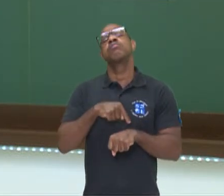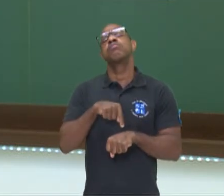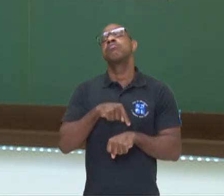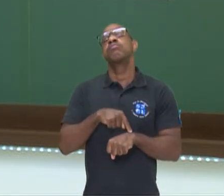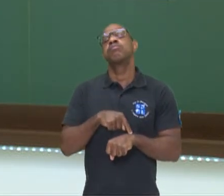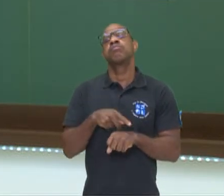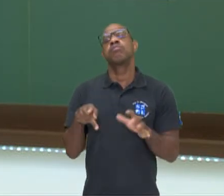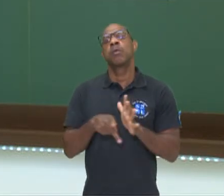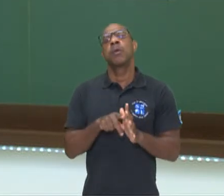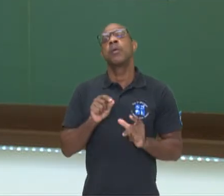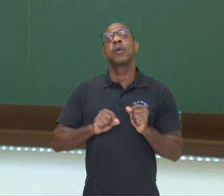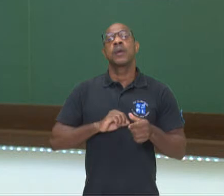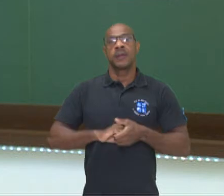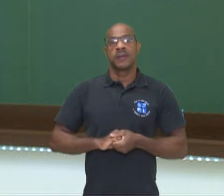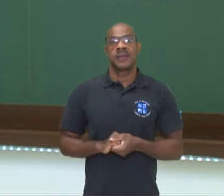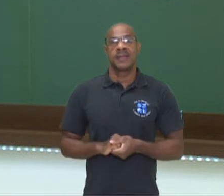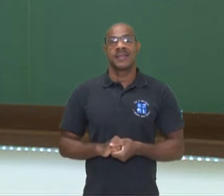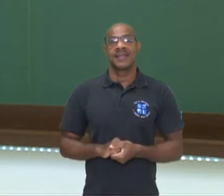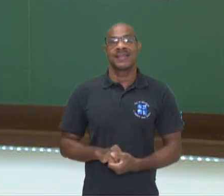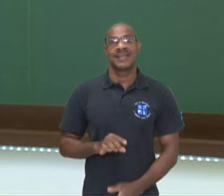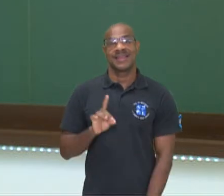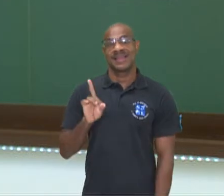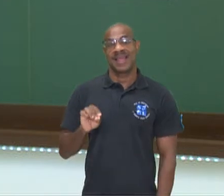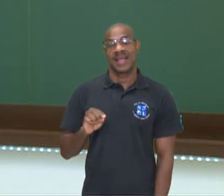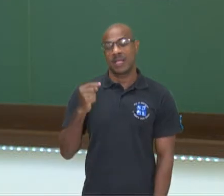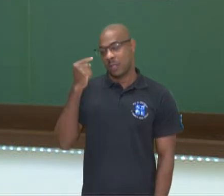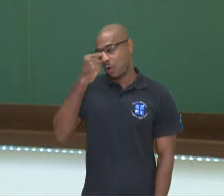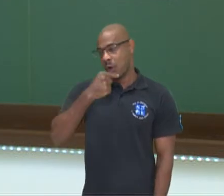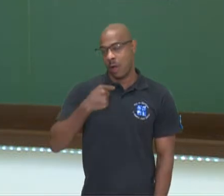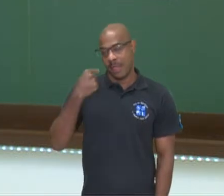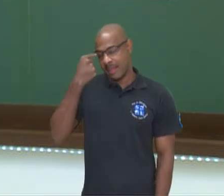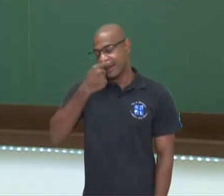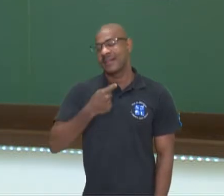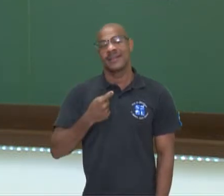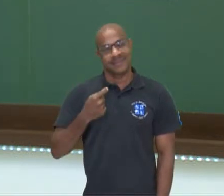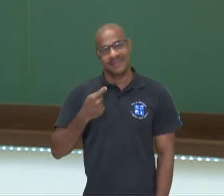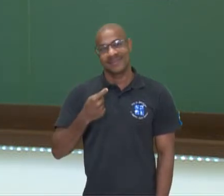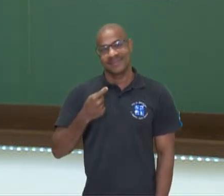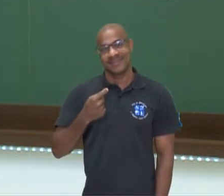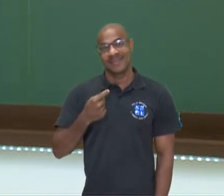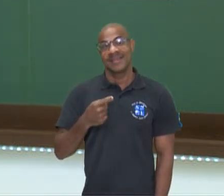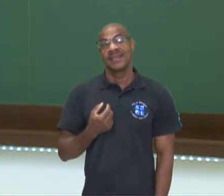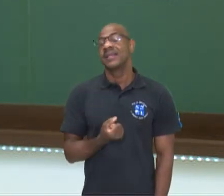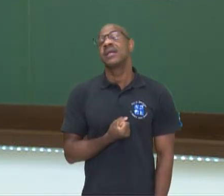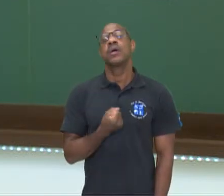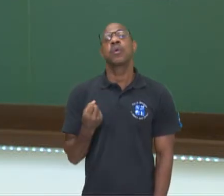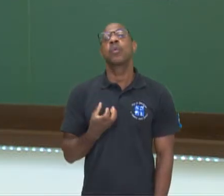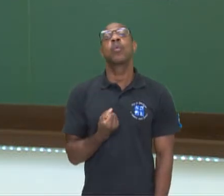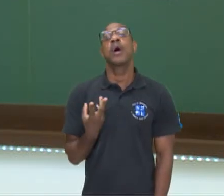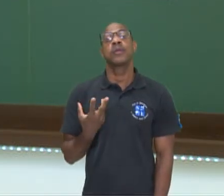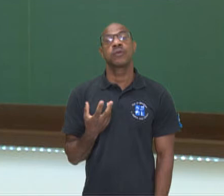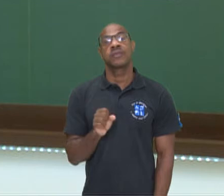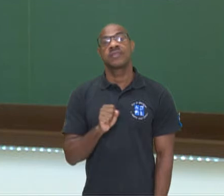era mesmo? 10 horas. Então, em 10 horas, nós temos quantos